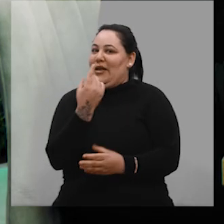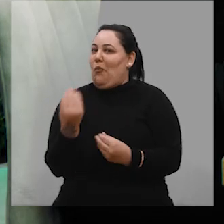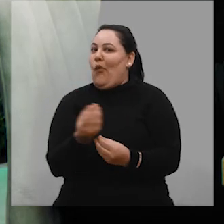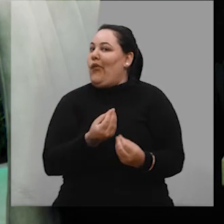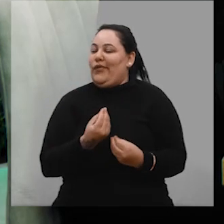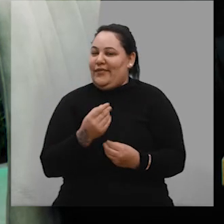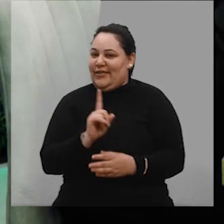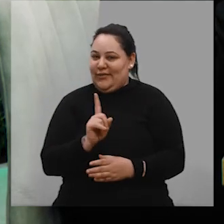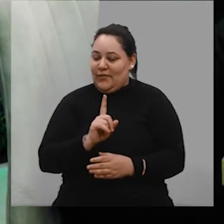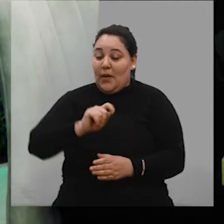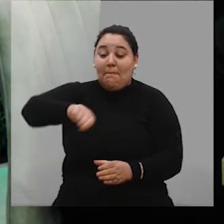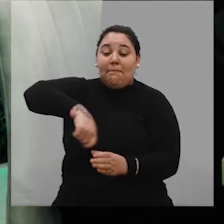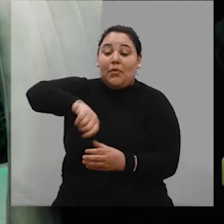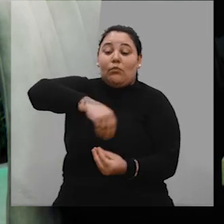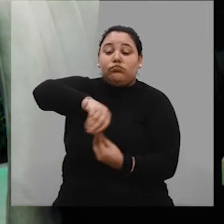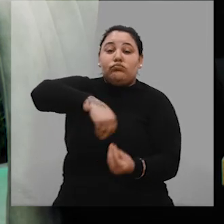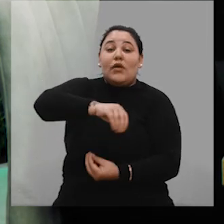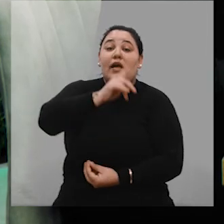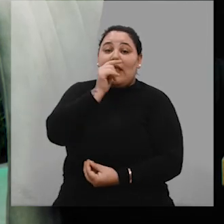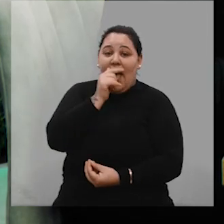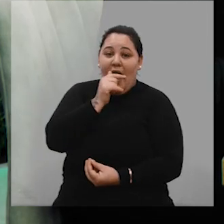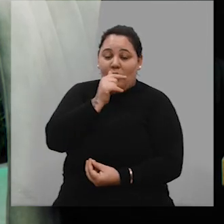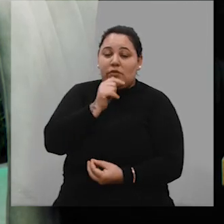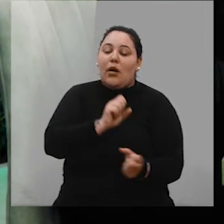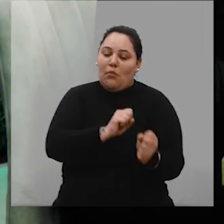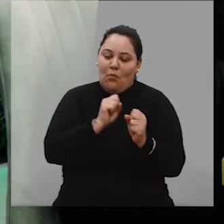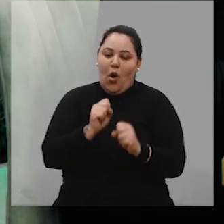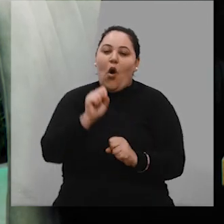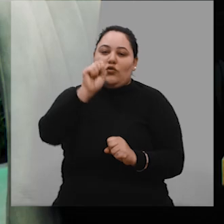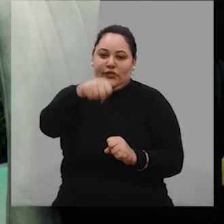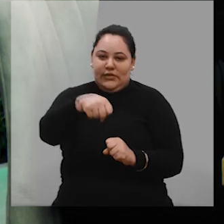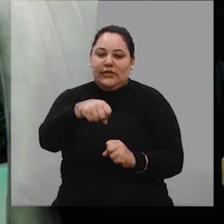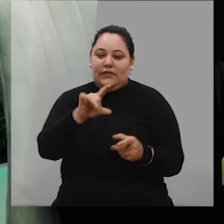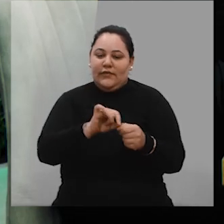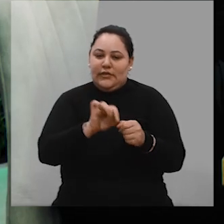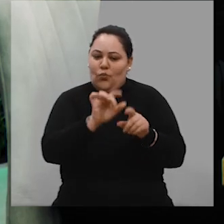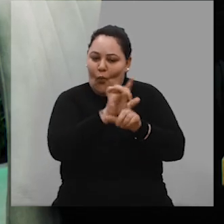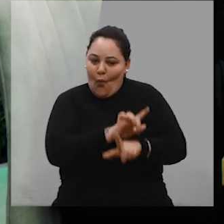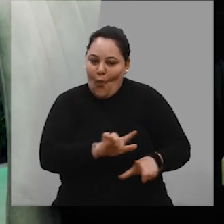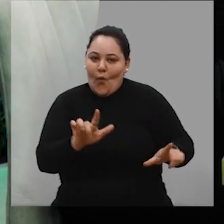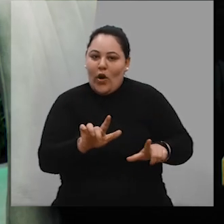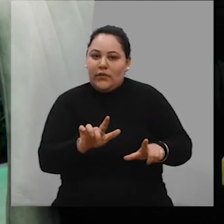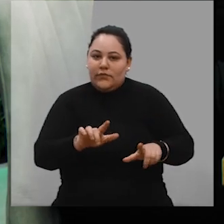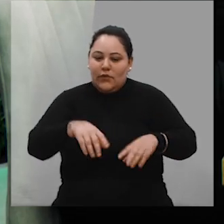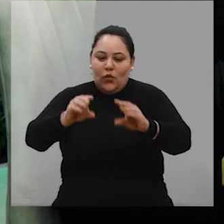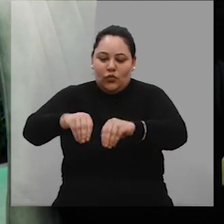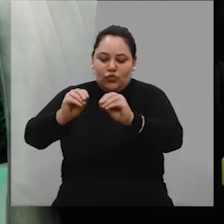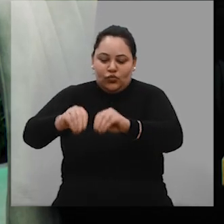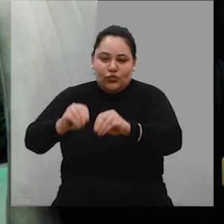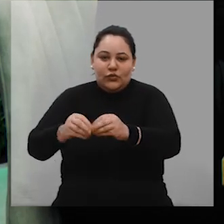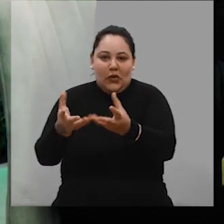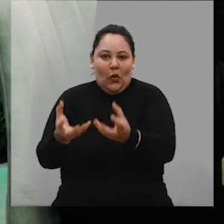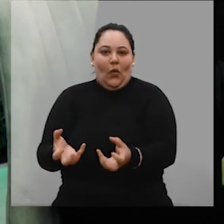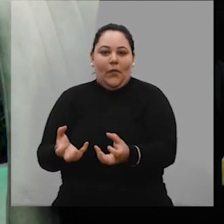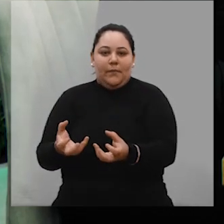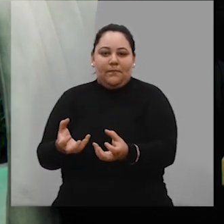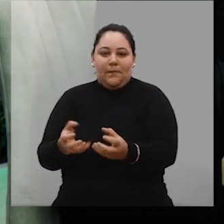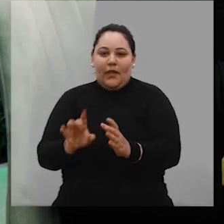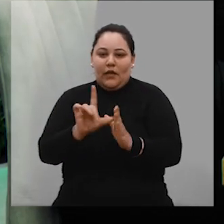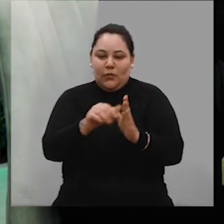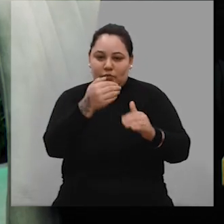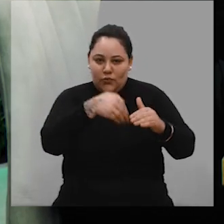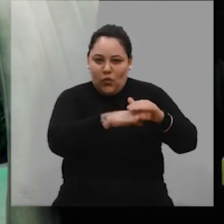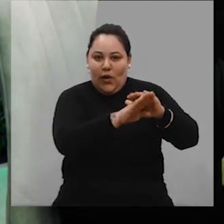fruta, mas ele diluído na água funciona muito bem, faz a higienização, seca bem a folha e